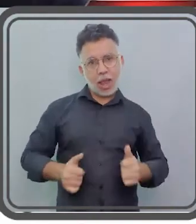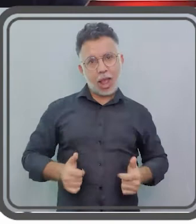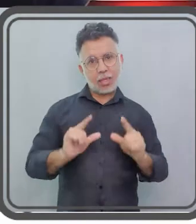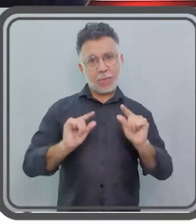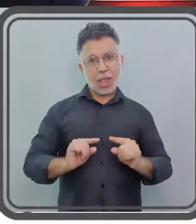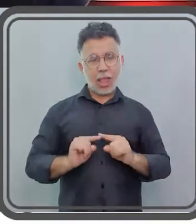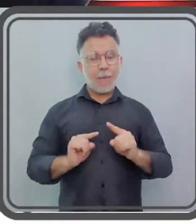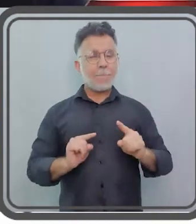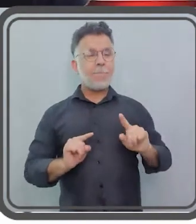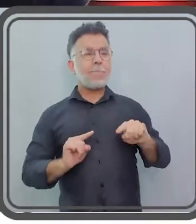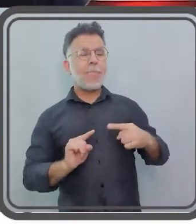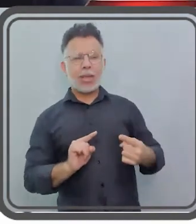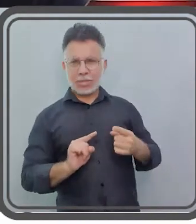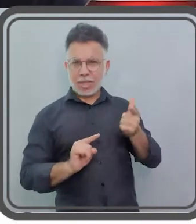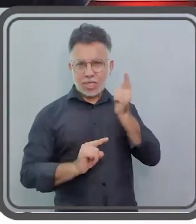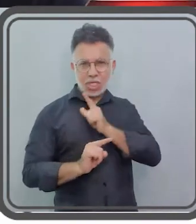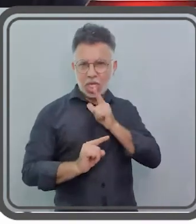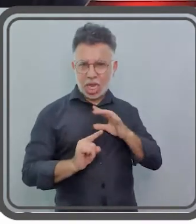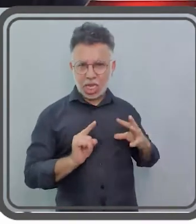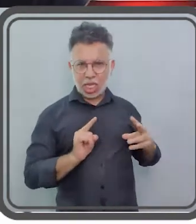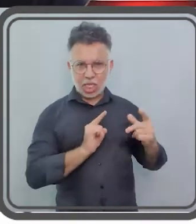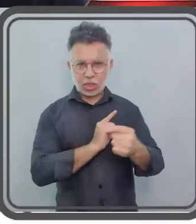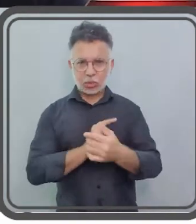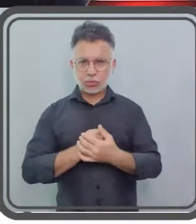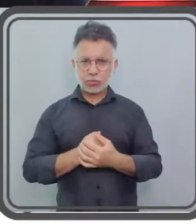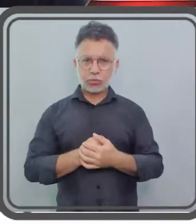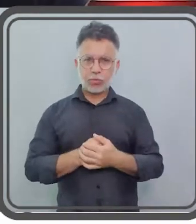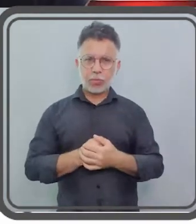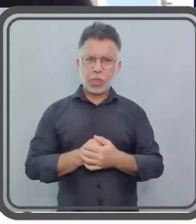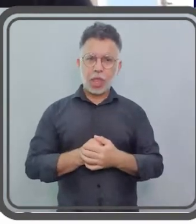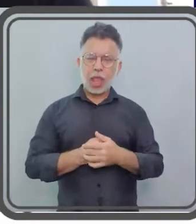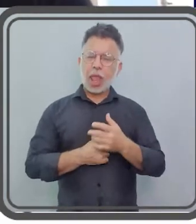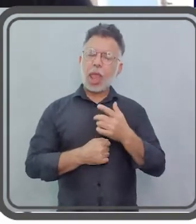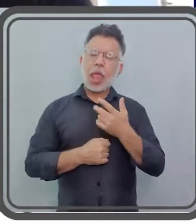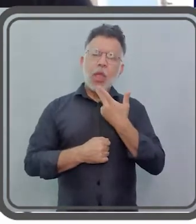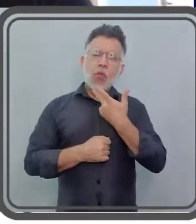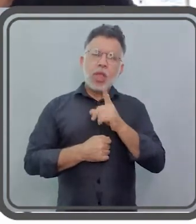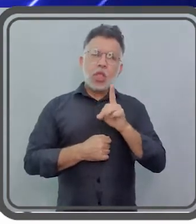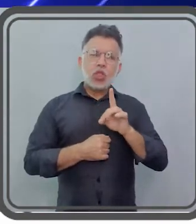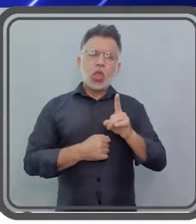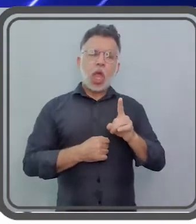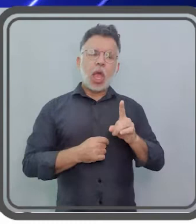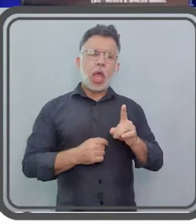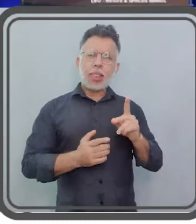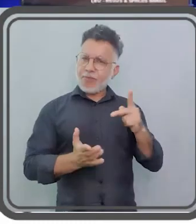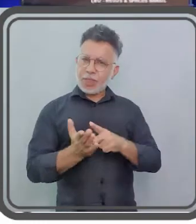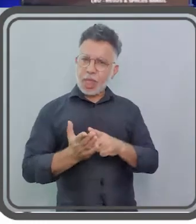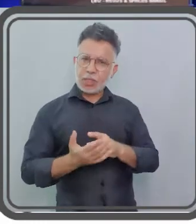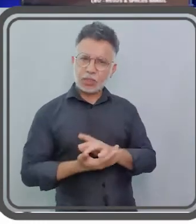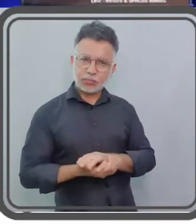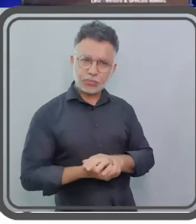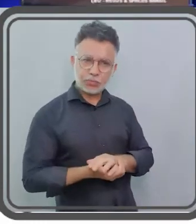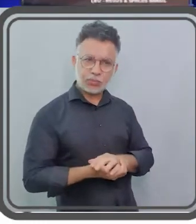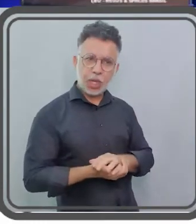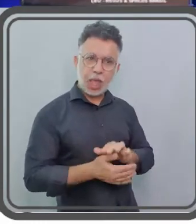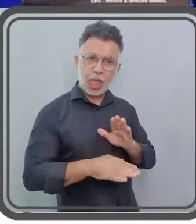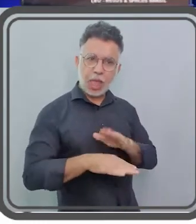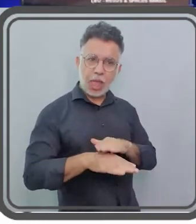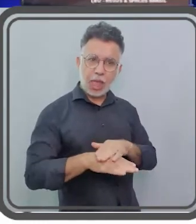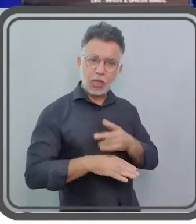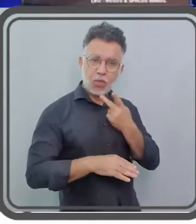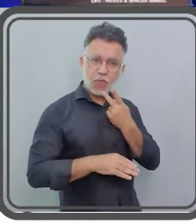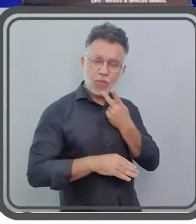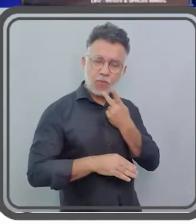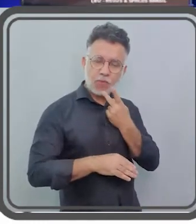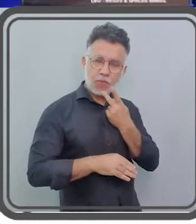indireta, também tem um ganho? Eu não diria só de maneira indireta, de maneira direta. Na verdade, isso aqui vamos filosofar um pouquinho,